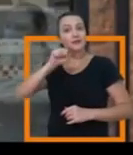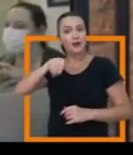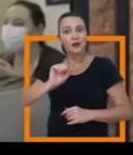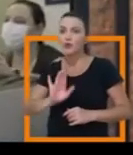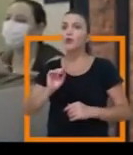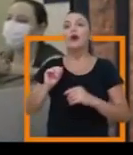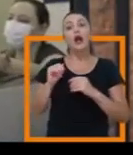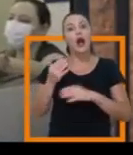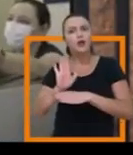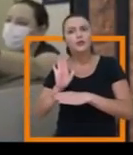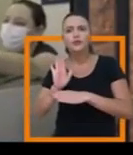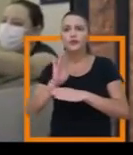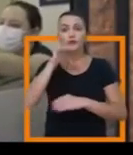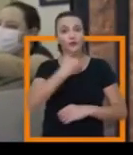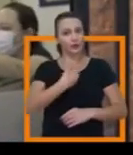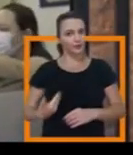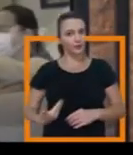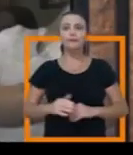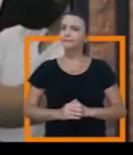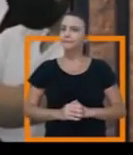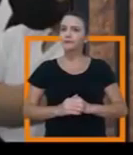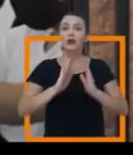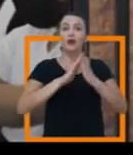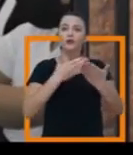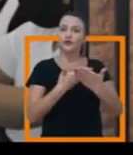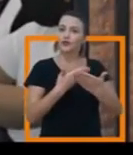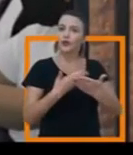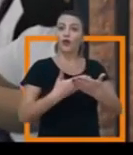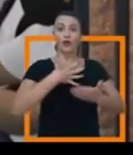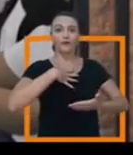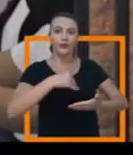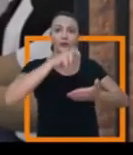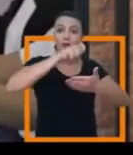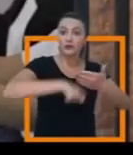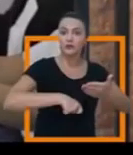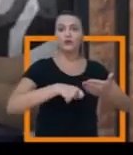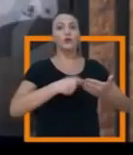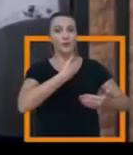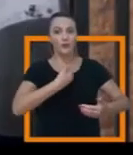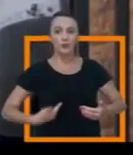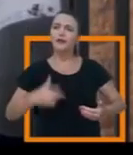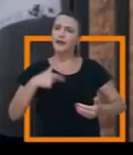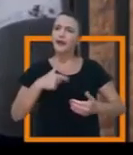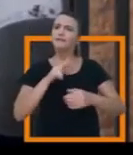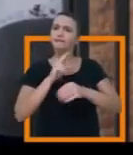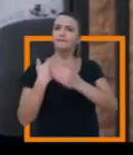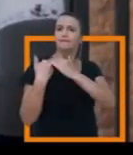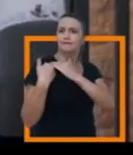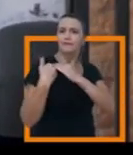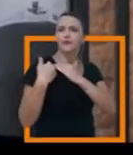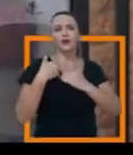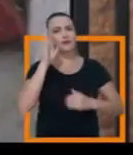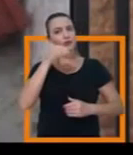Ou seja, você pede ajuda a um servidor público. Quando matricula seus filhos nas escolas públicas, quem vai cuidar deles é um